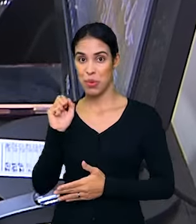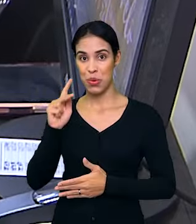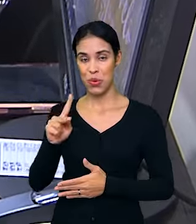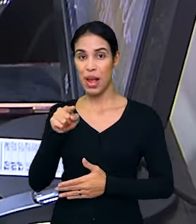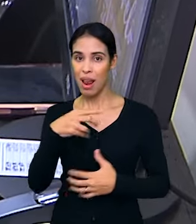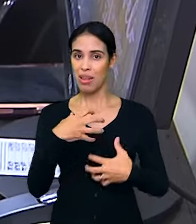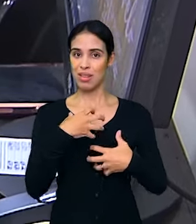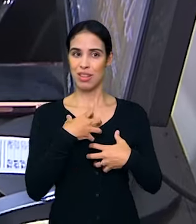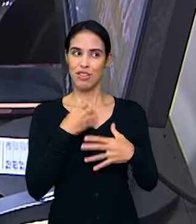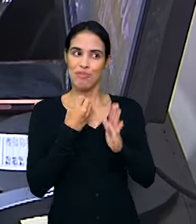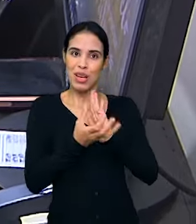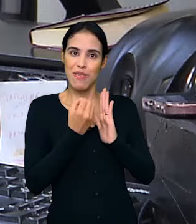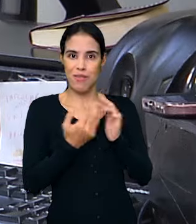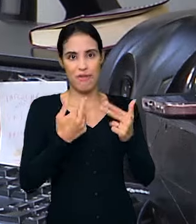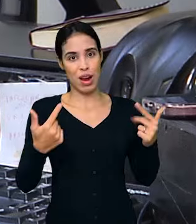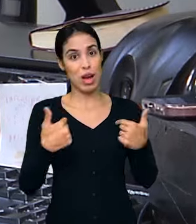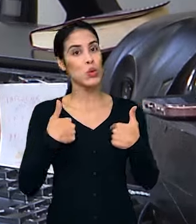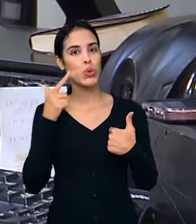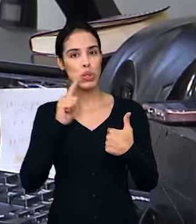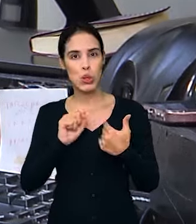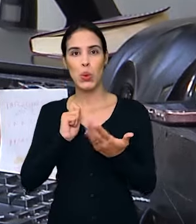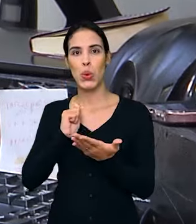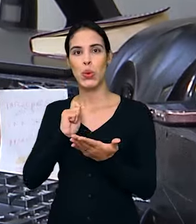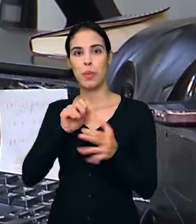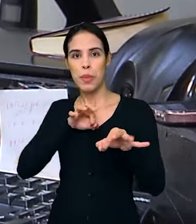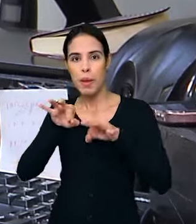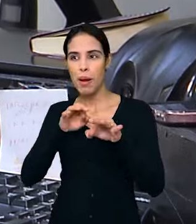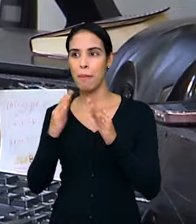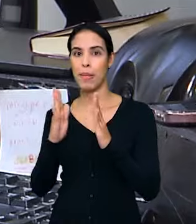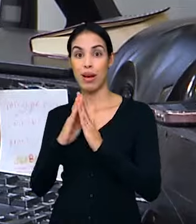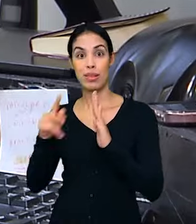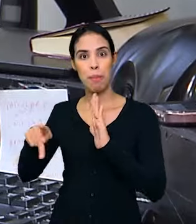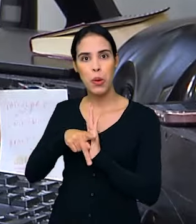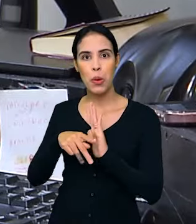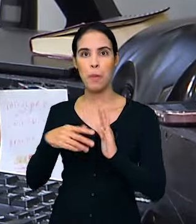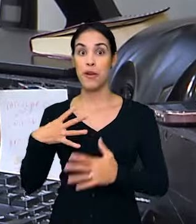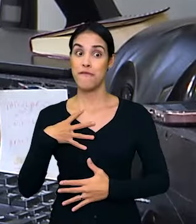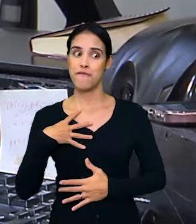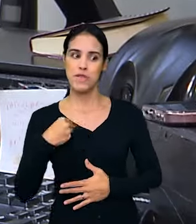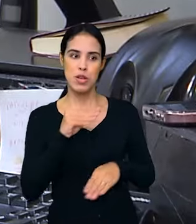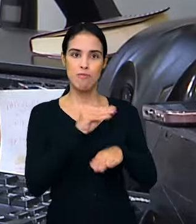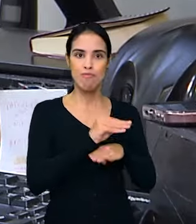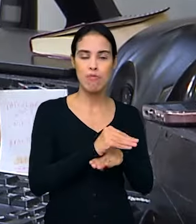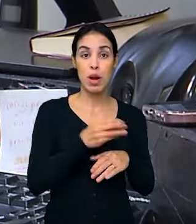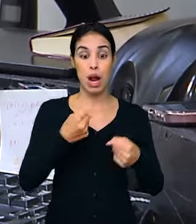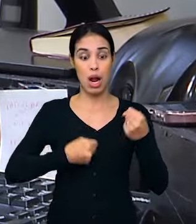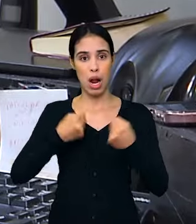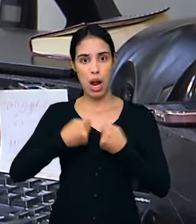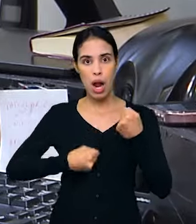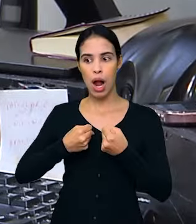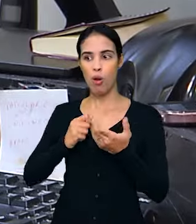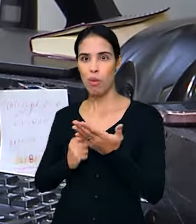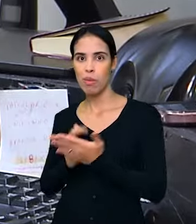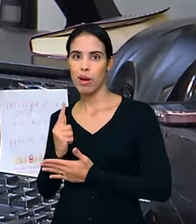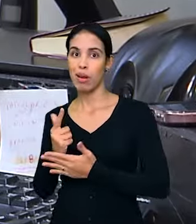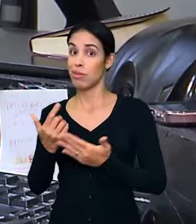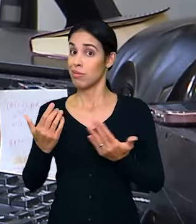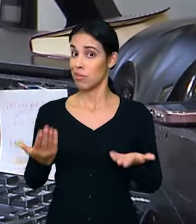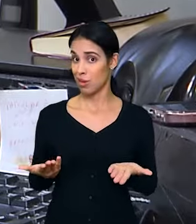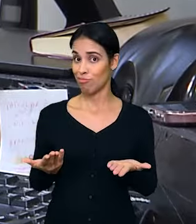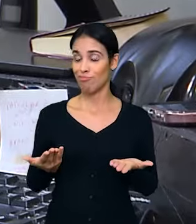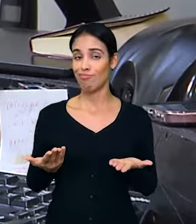em recompensas. Eu tive minha casa, eu pude ter um filho, eu pude ter um carro. Então são coisas que só